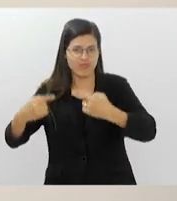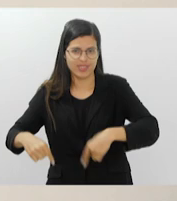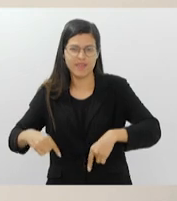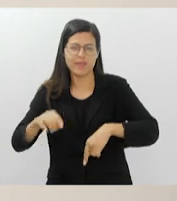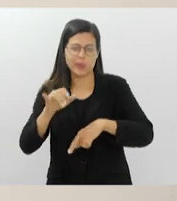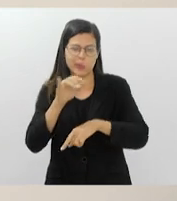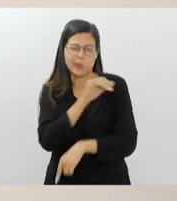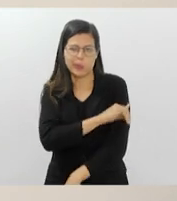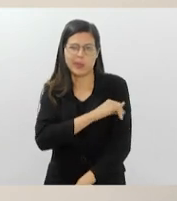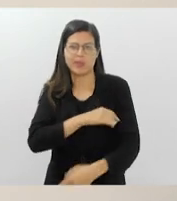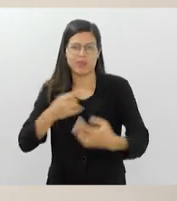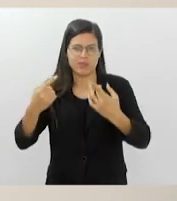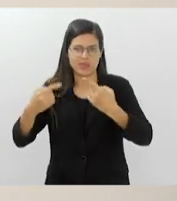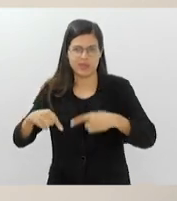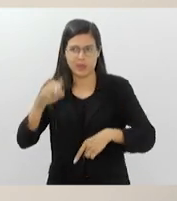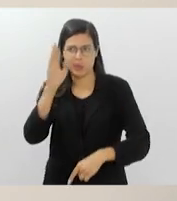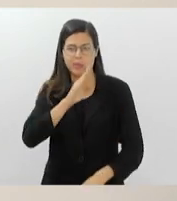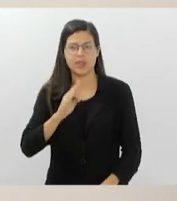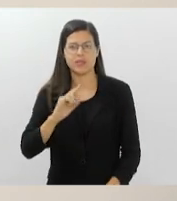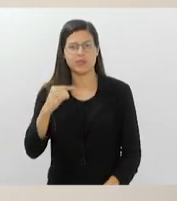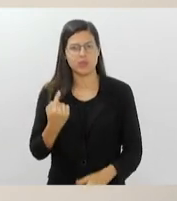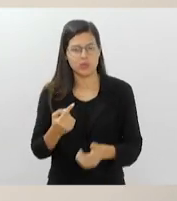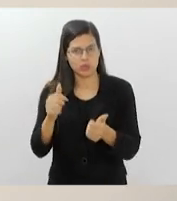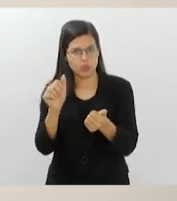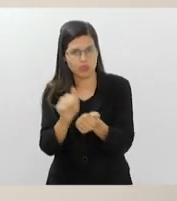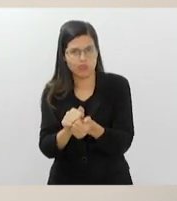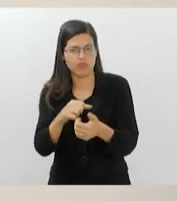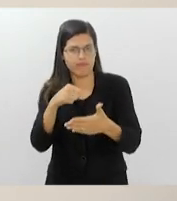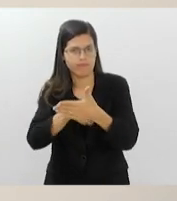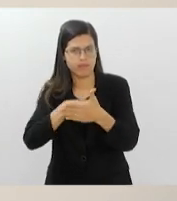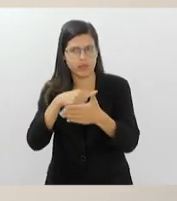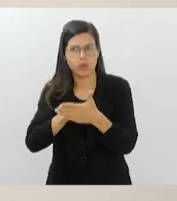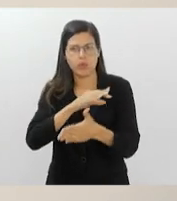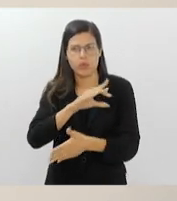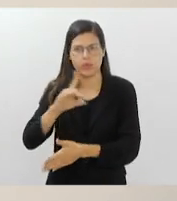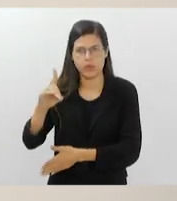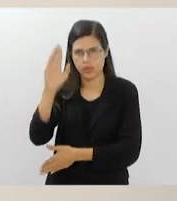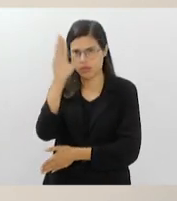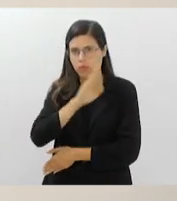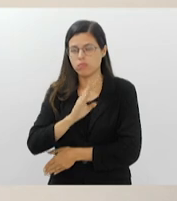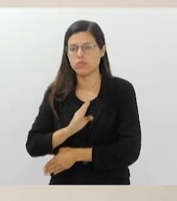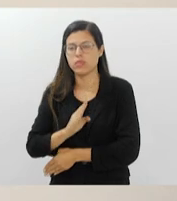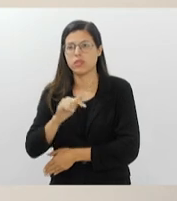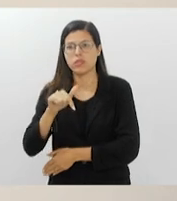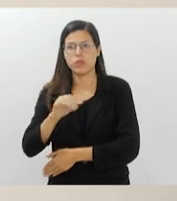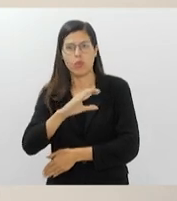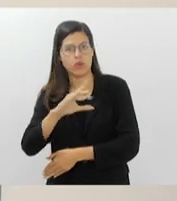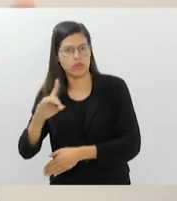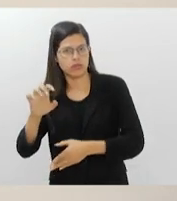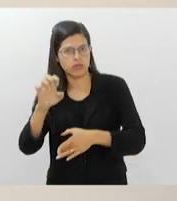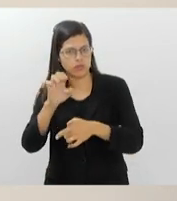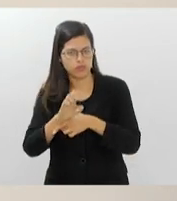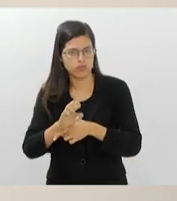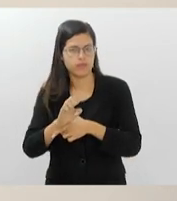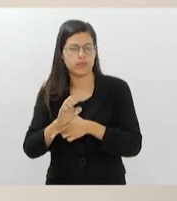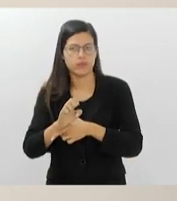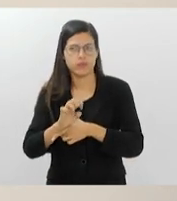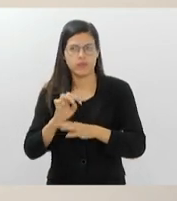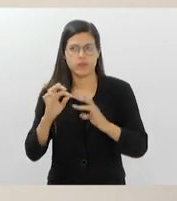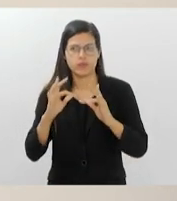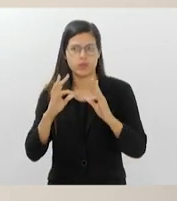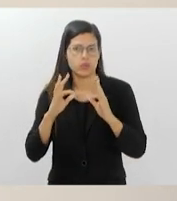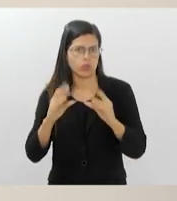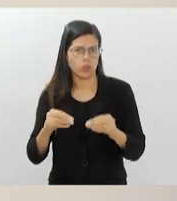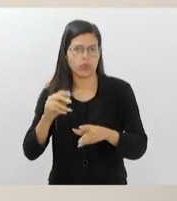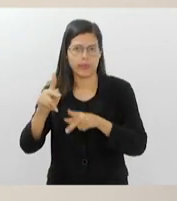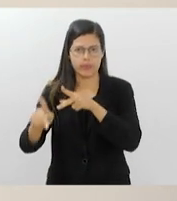então estamos realmente eh muito juntos né nessa luta coordenação nacional com a coordenação Estadual com todo eh o